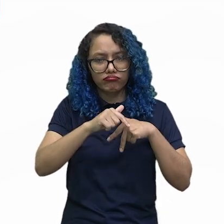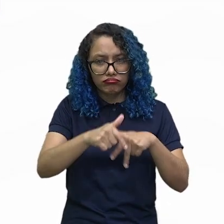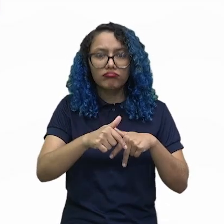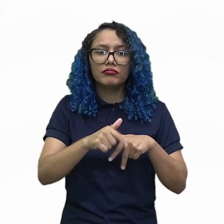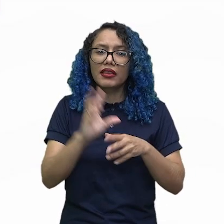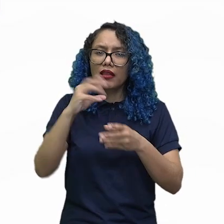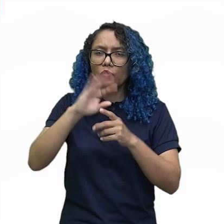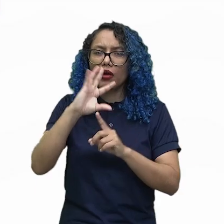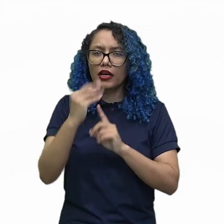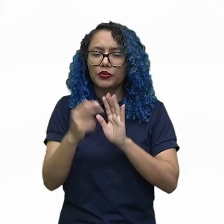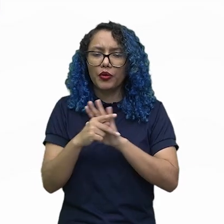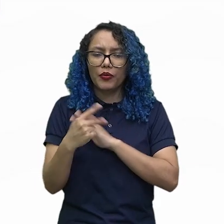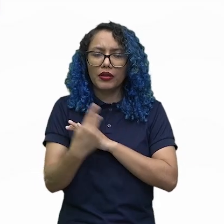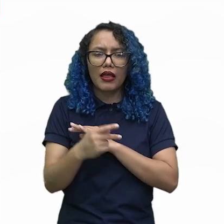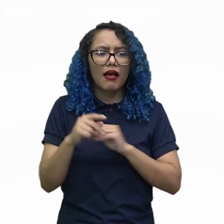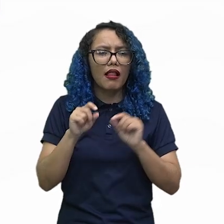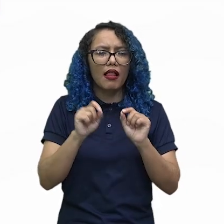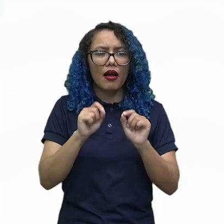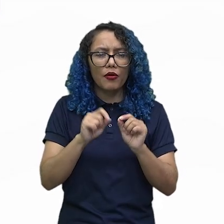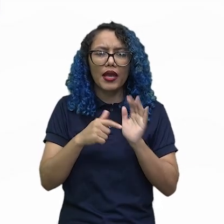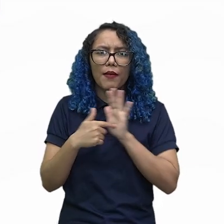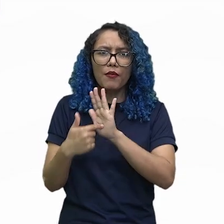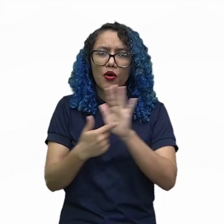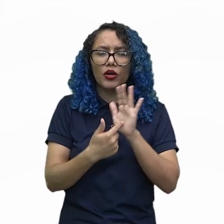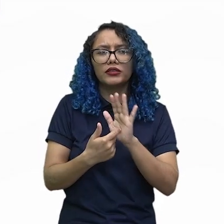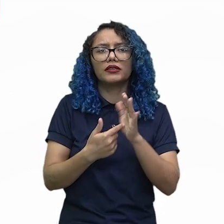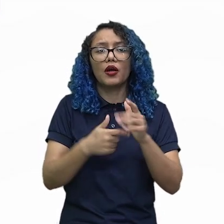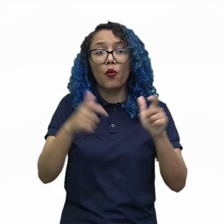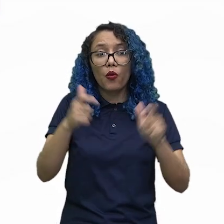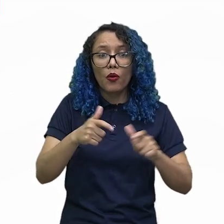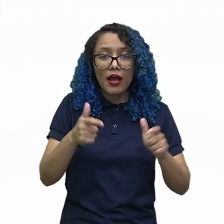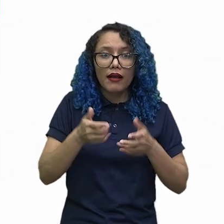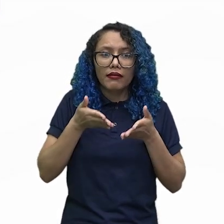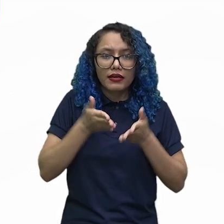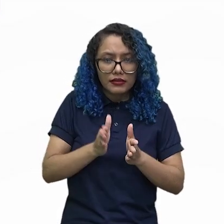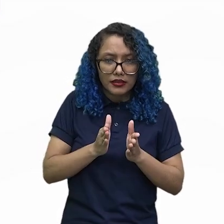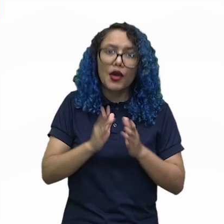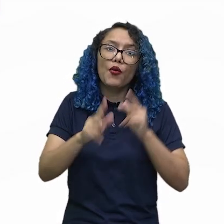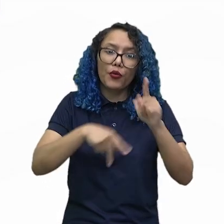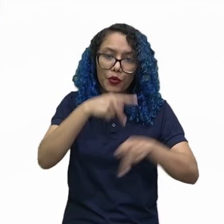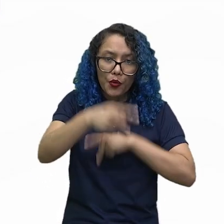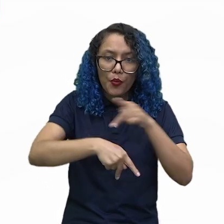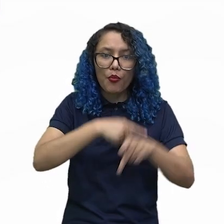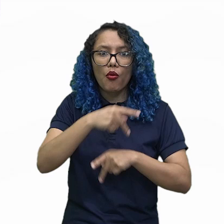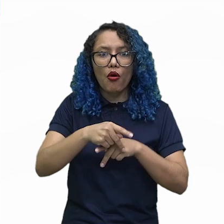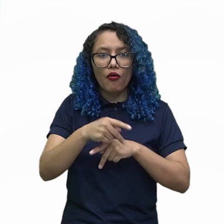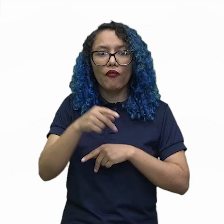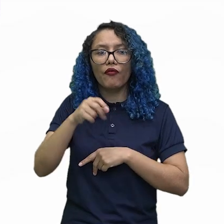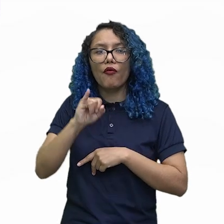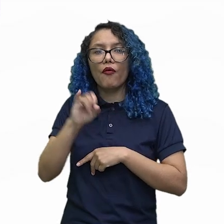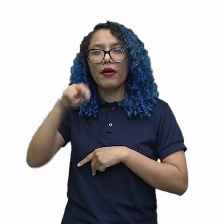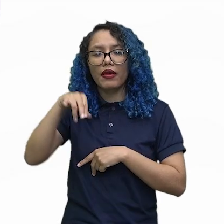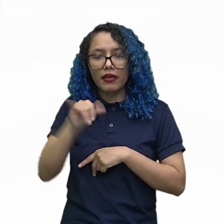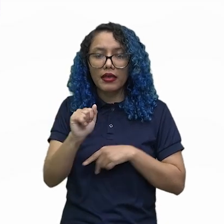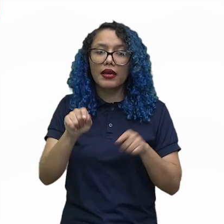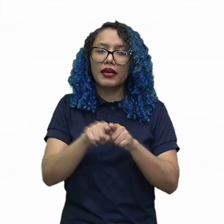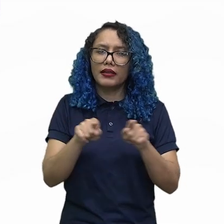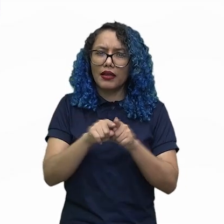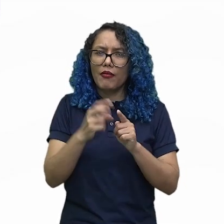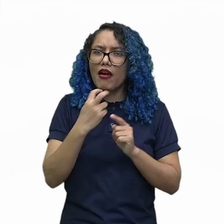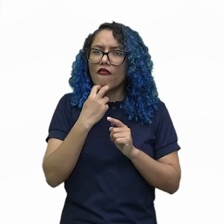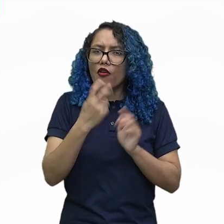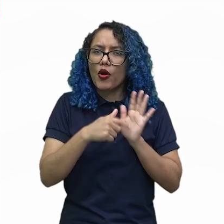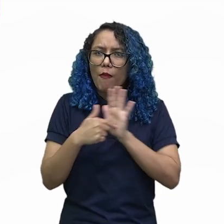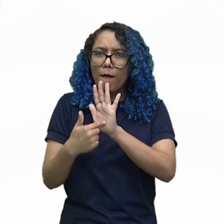sua arte a questão da sua origem, do seu povo Ini, e traz também na sua voz essa força